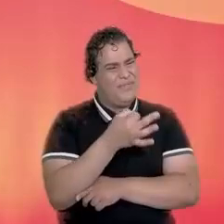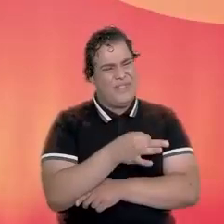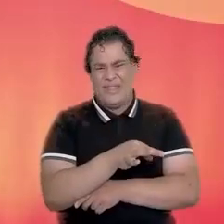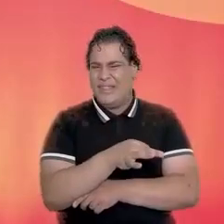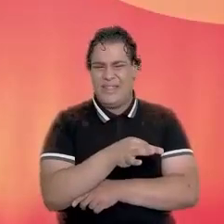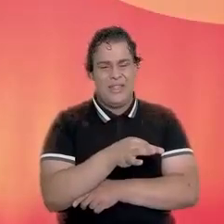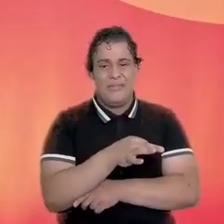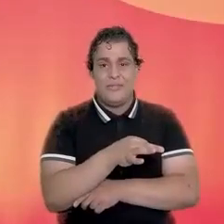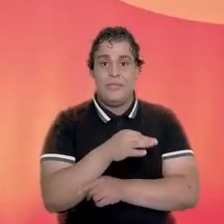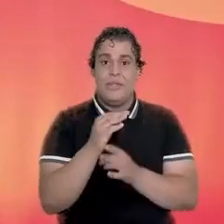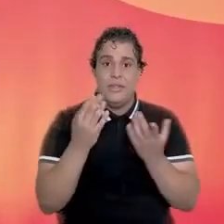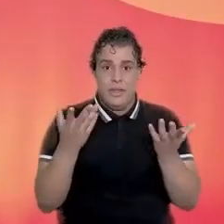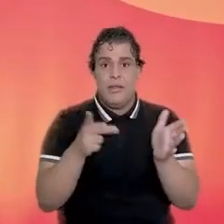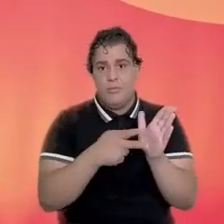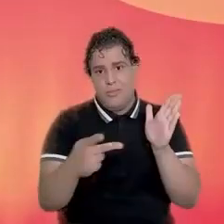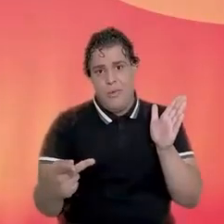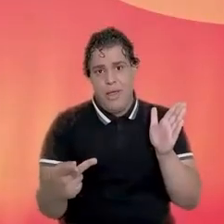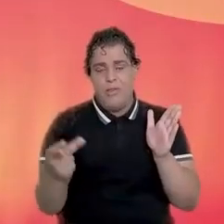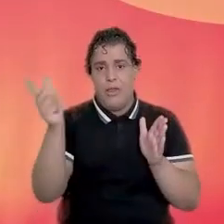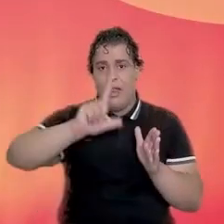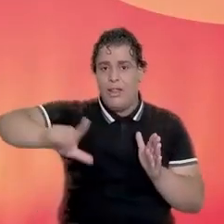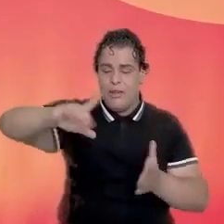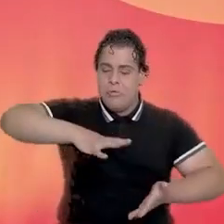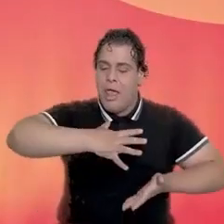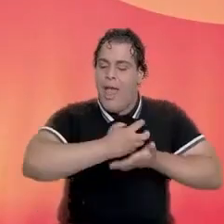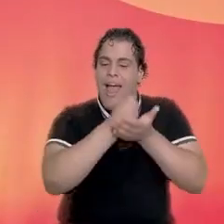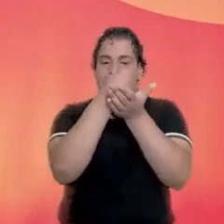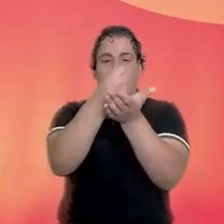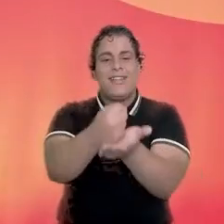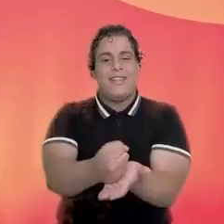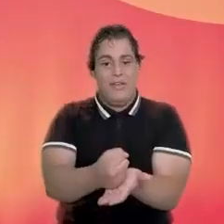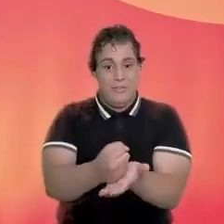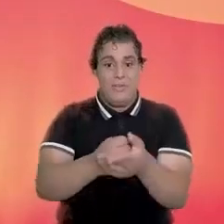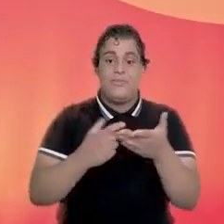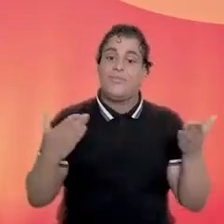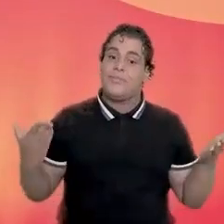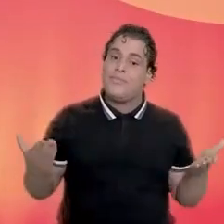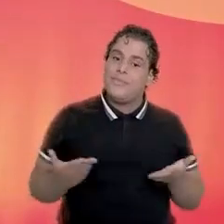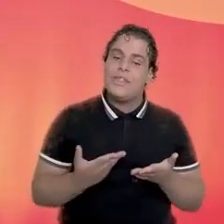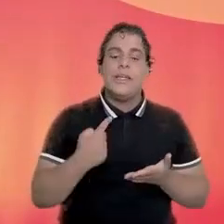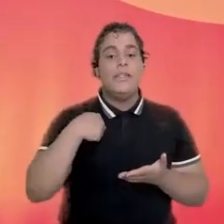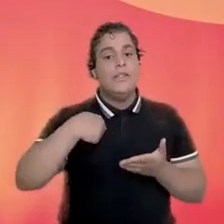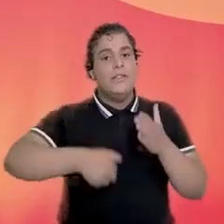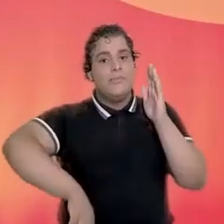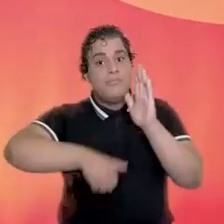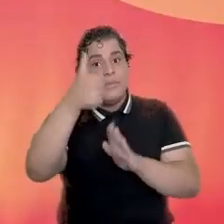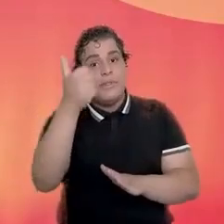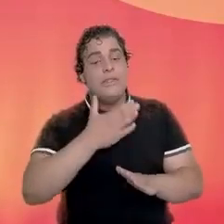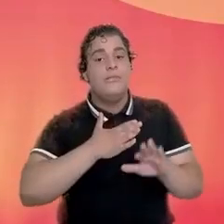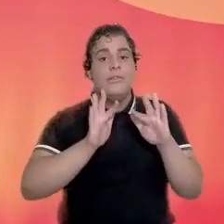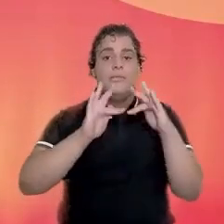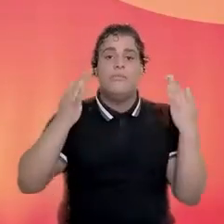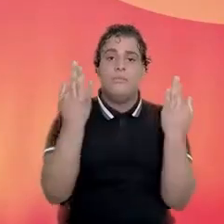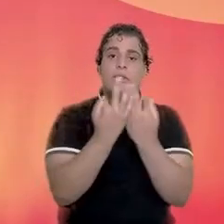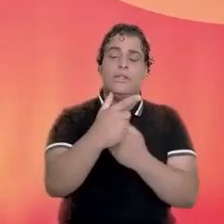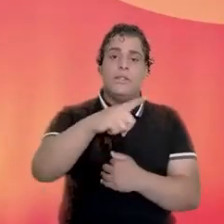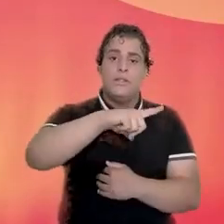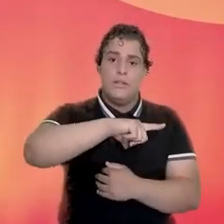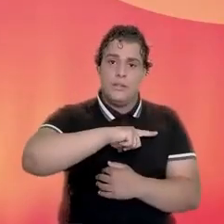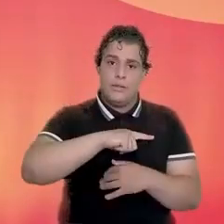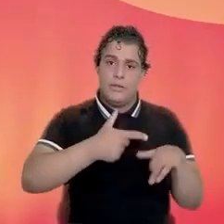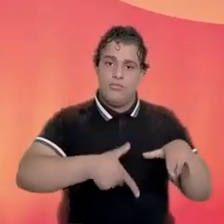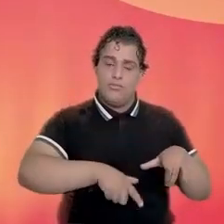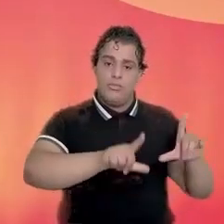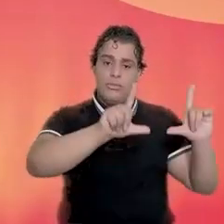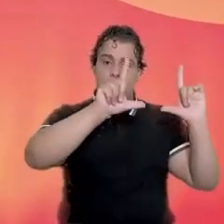nos salva, né, de todas as formas. Então, sim, eu fui a primeira da minha família a ter